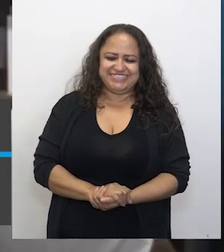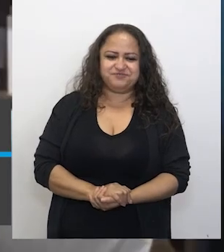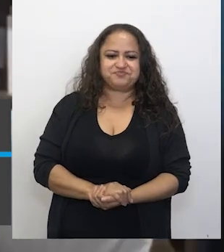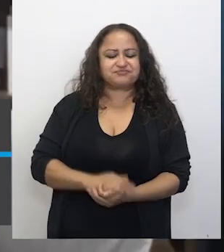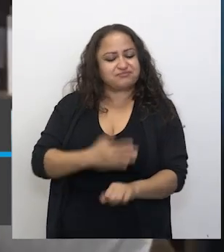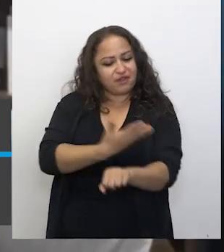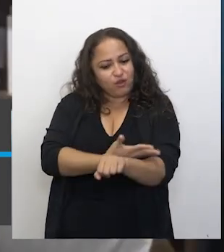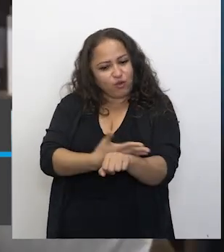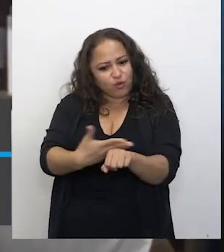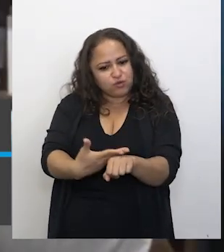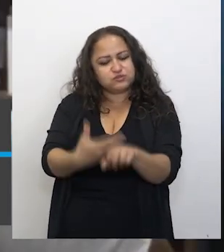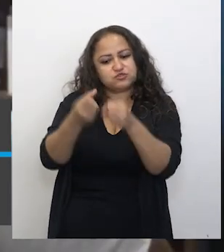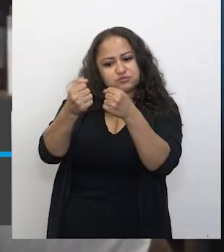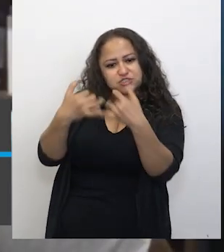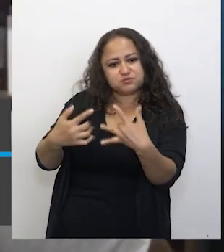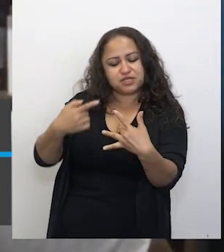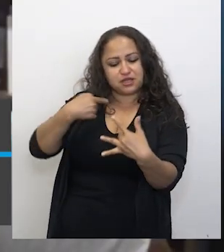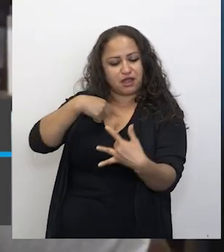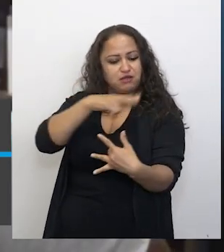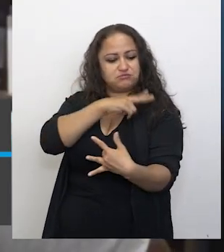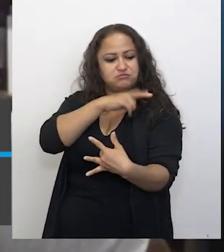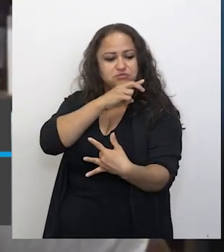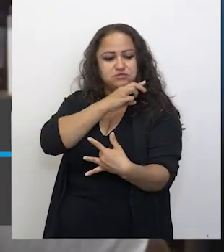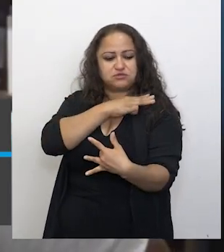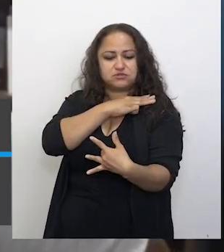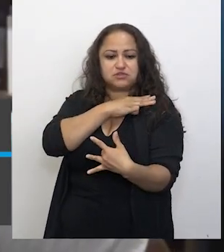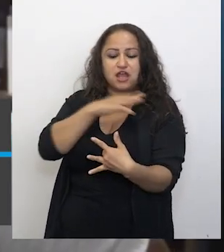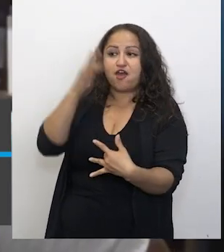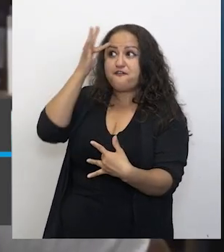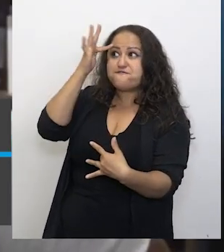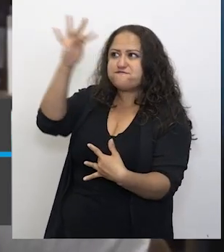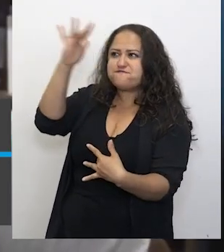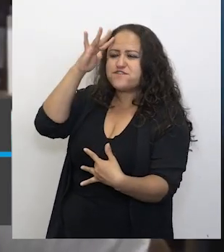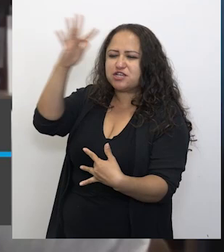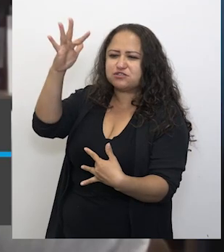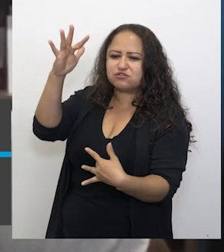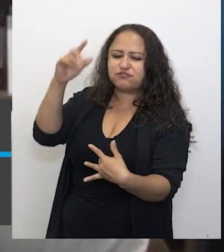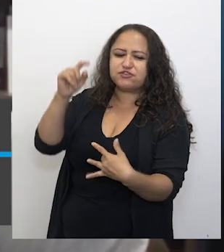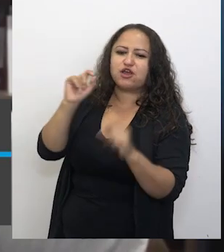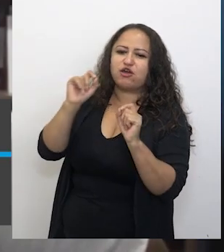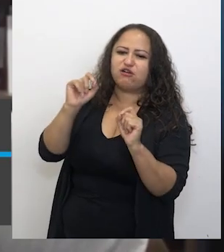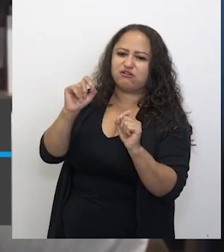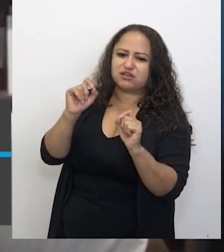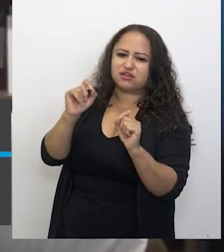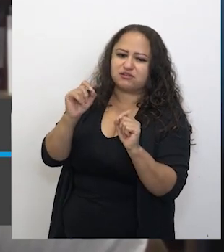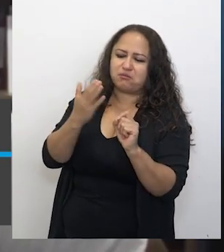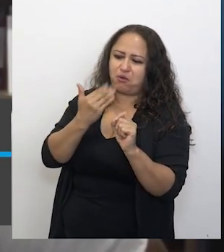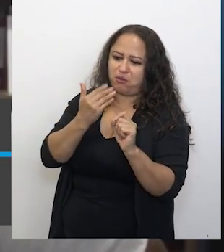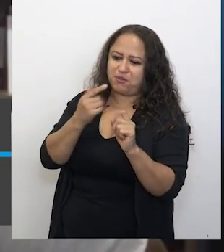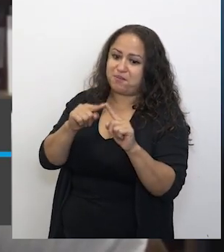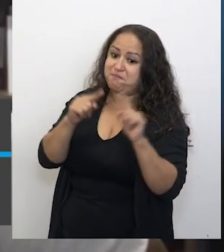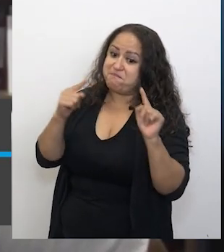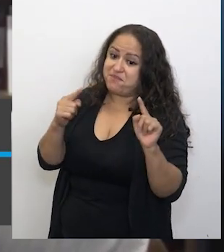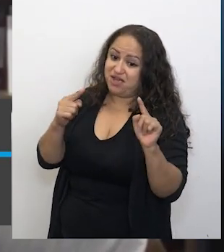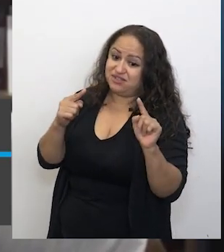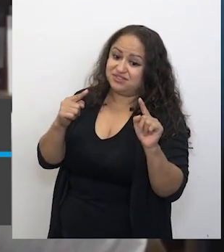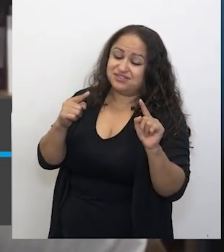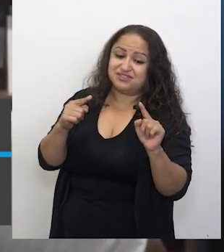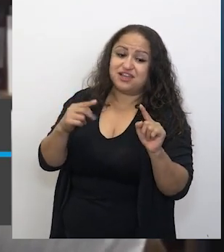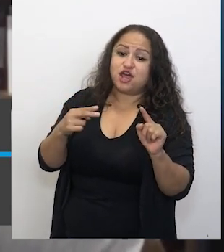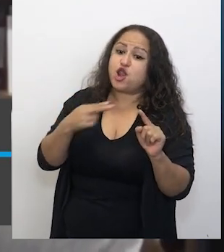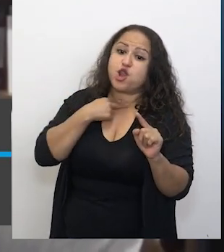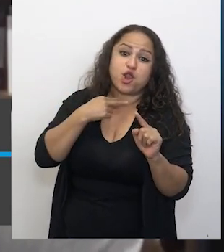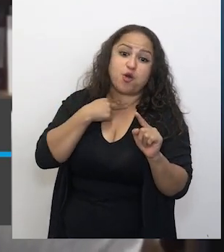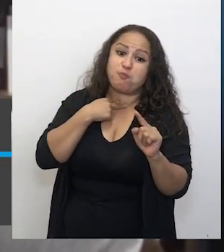meus alunos do ensino médio que a filosofia é aquela convidada indigesta, mas que não pode faltar nenhuma festa, né? Porque ela sempre